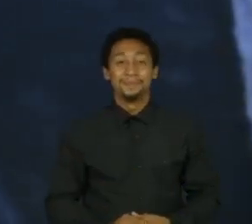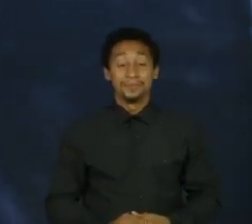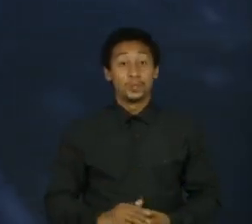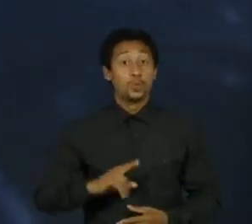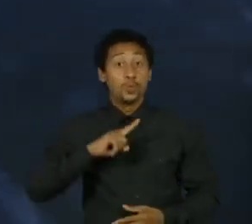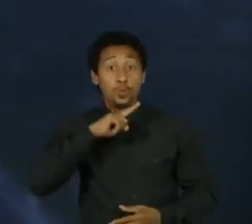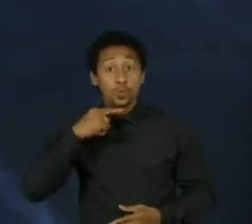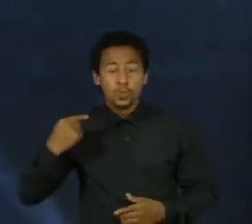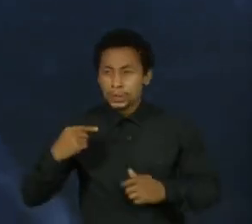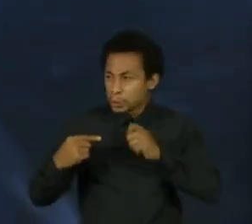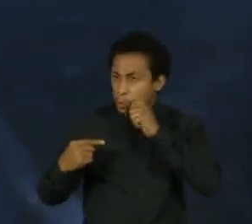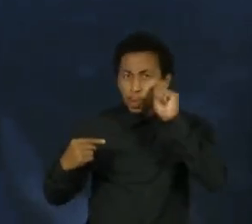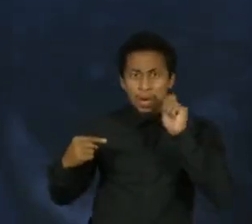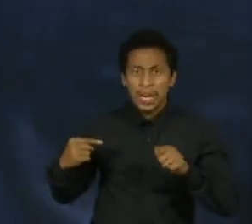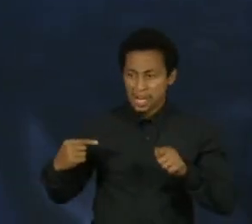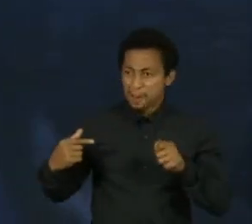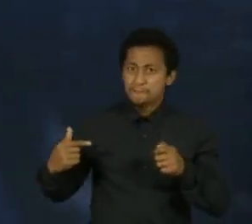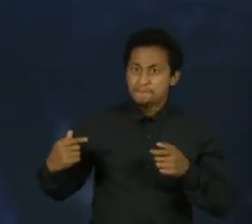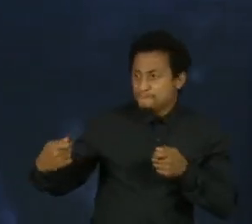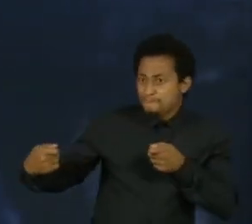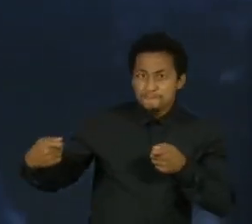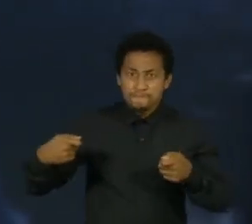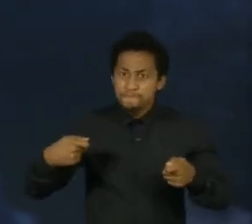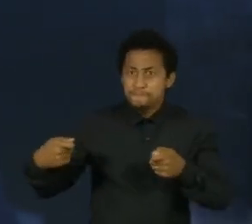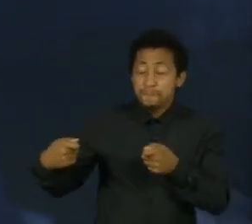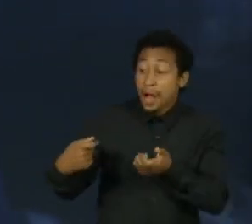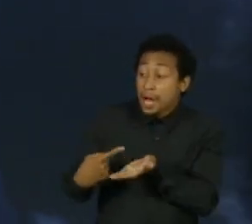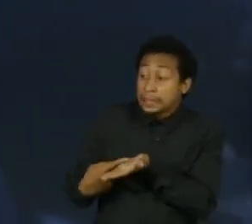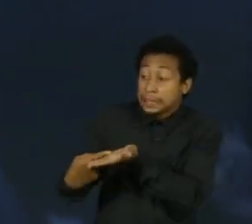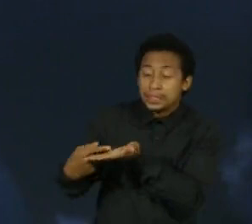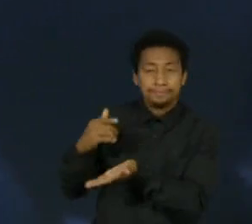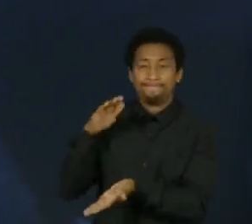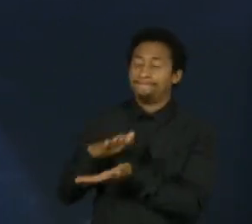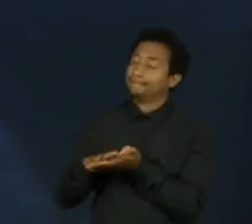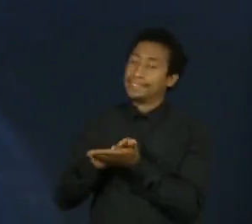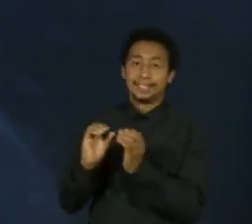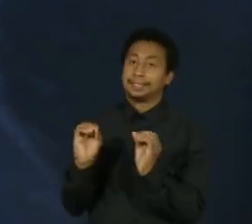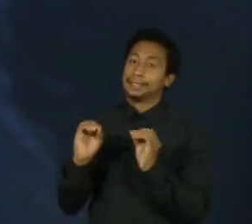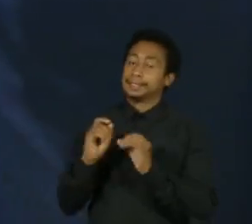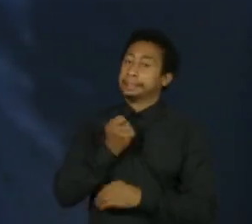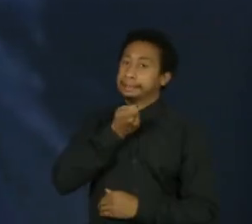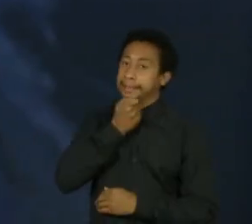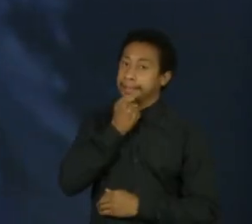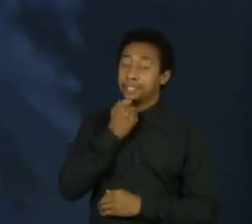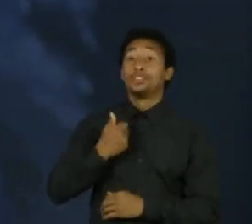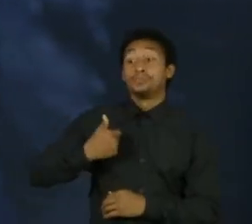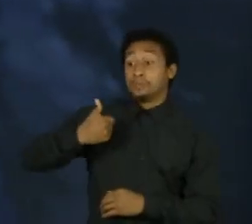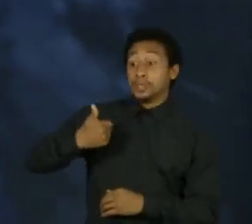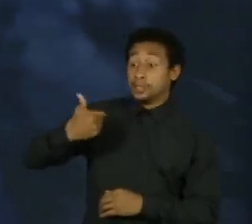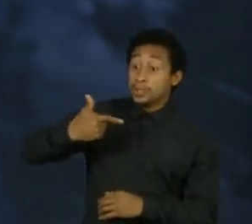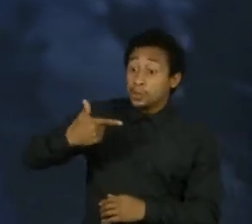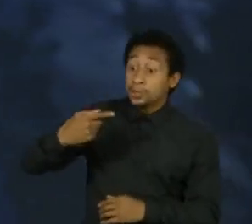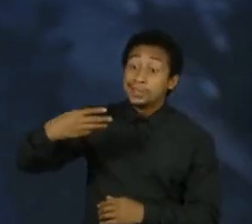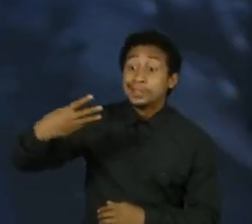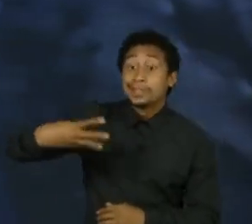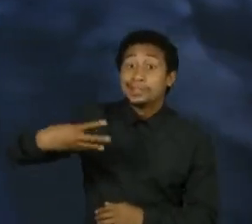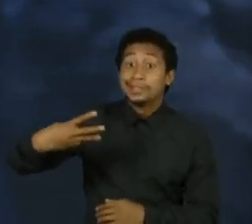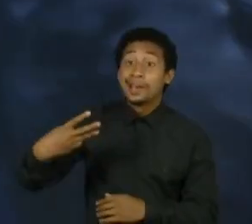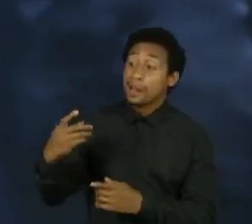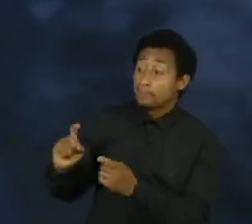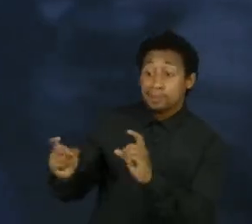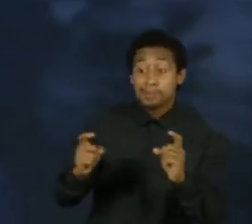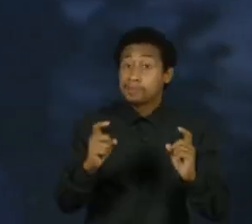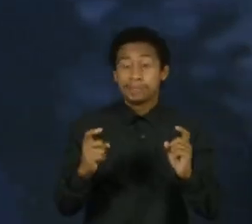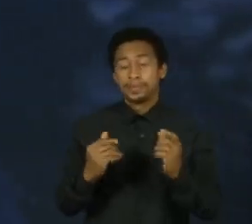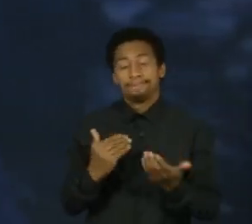Rússia e Ucrânia ainda não chegam a um acordo para um cessar-fogo. A terceira rodada de negociações entre os dois lados da guerra